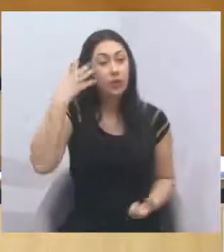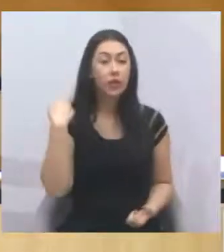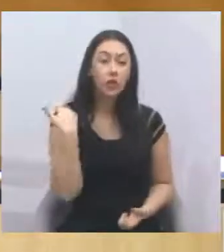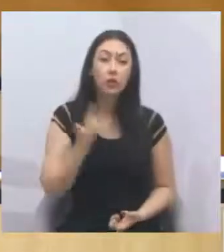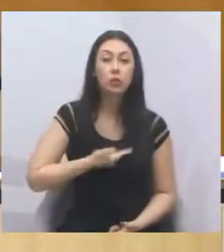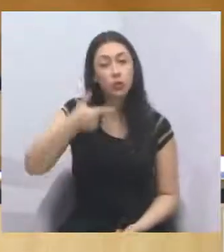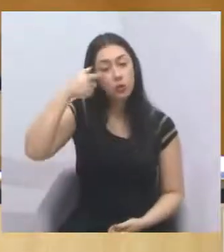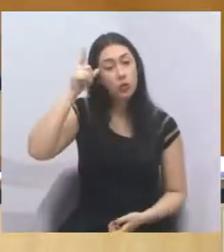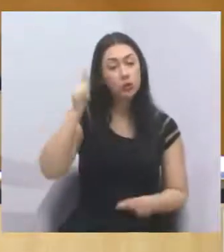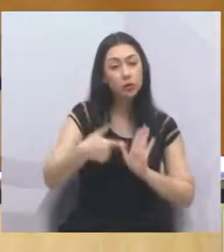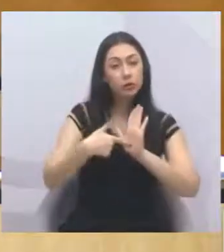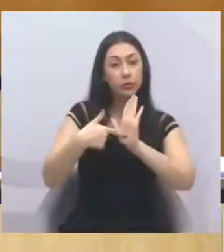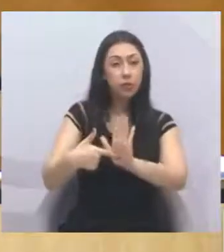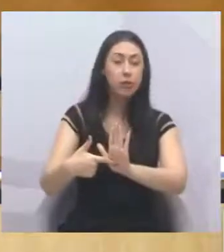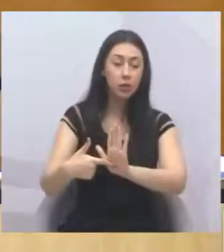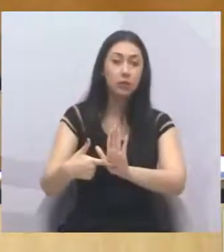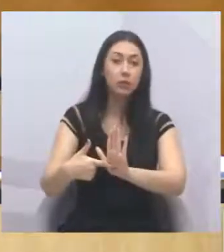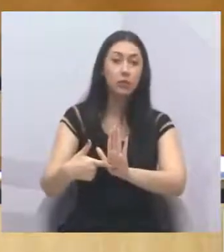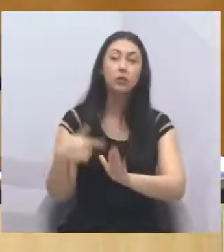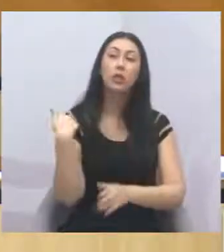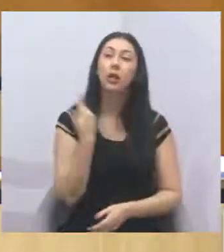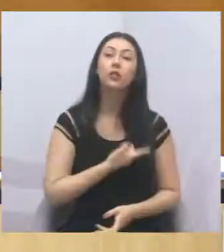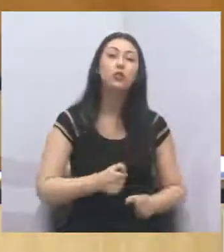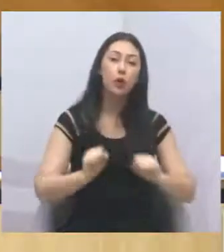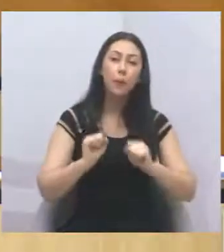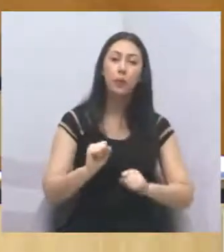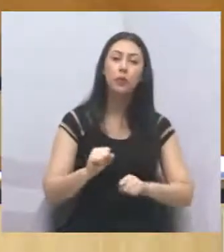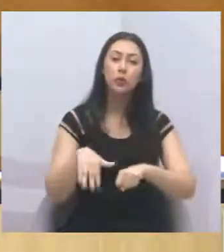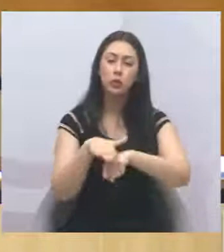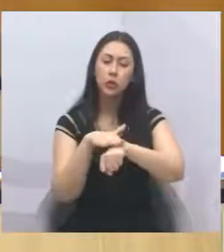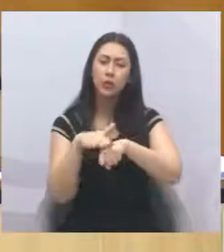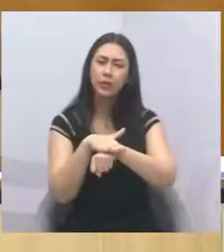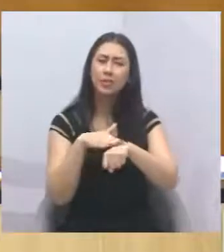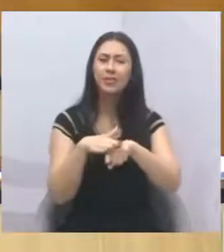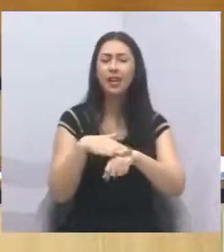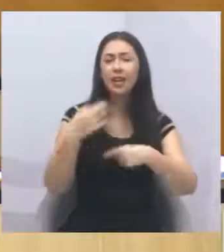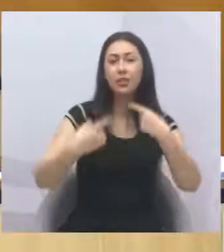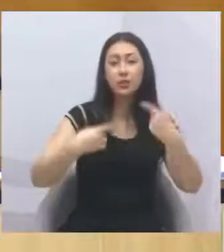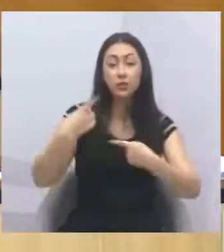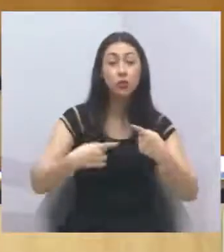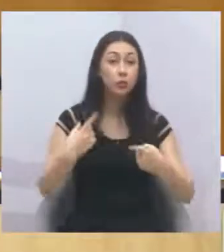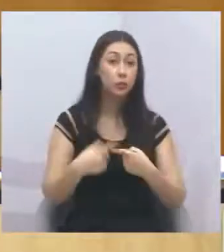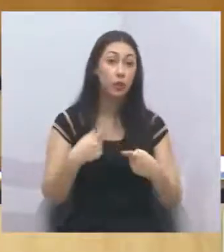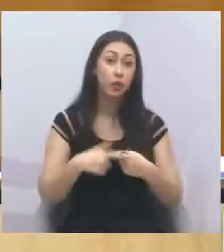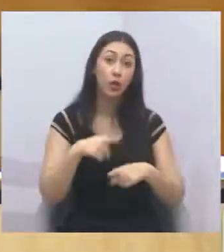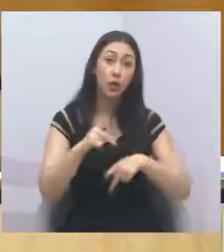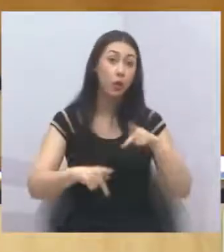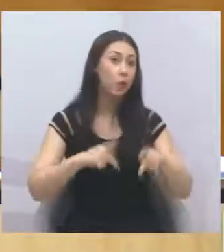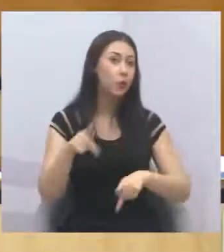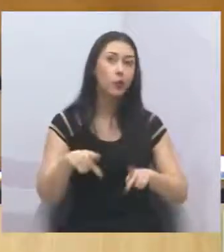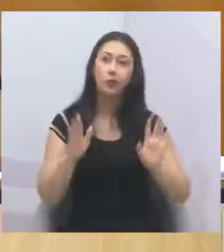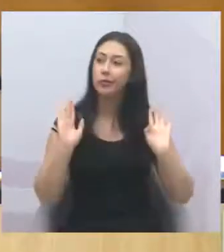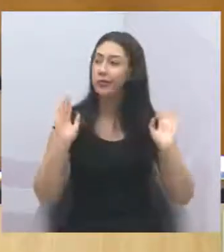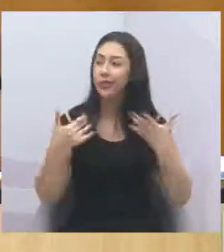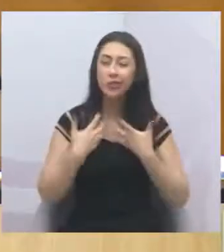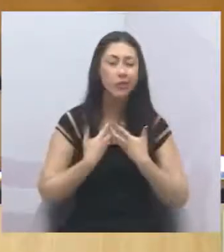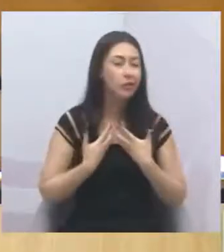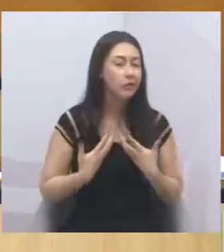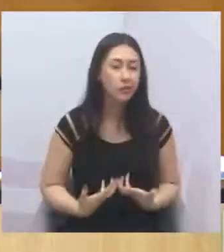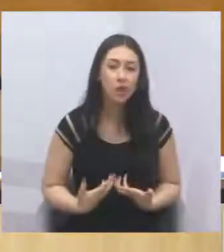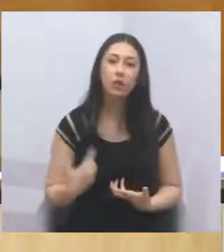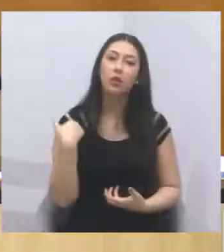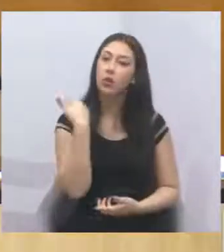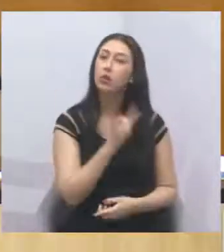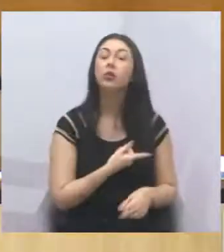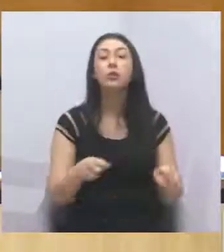ontem apresentamos essa solução para que nós possamos discutir em conjunto, porque a população está cansada de cobrar, e nós